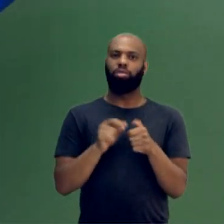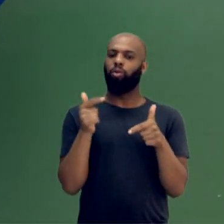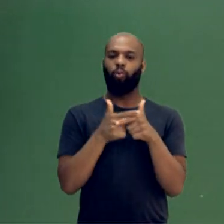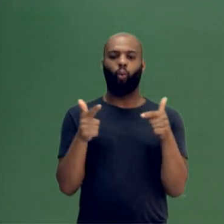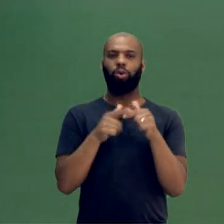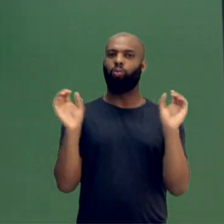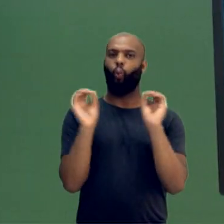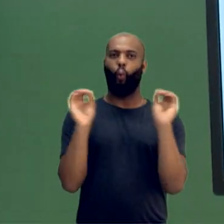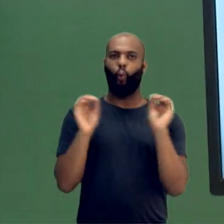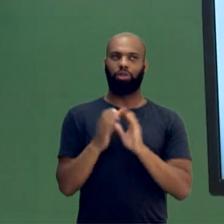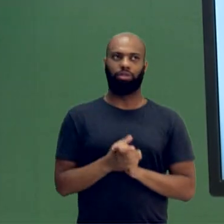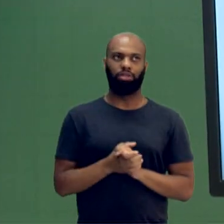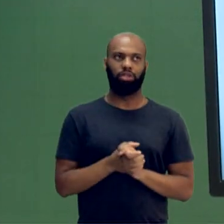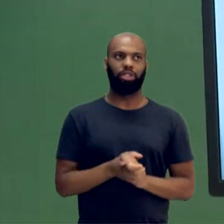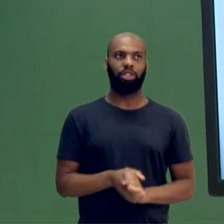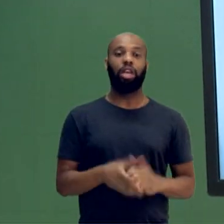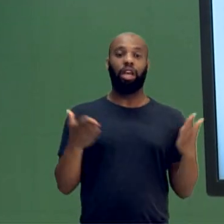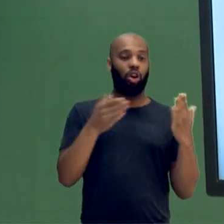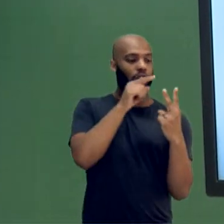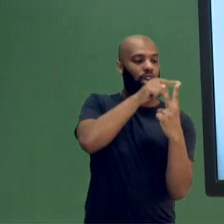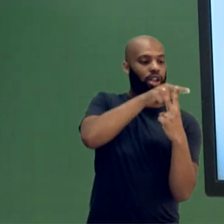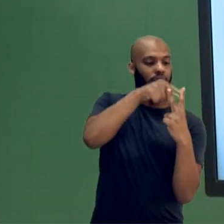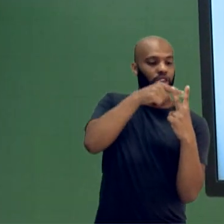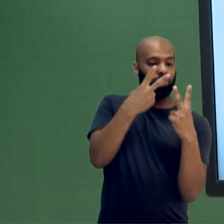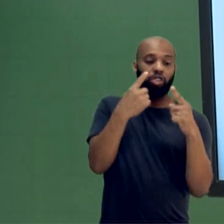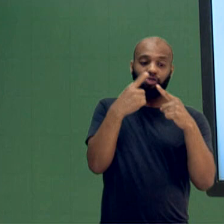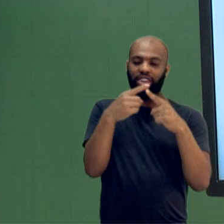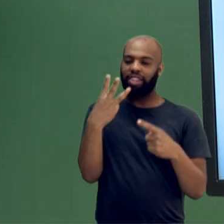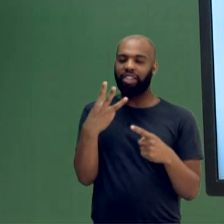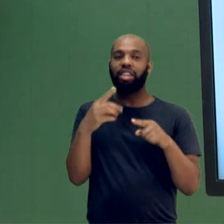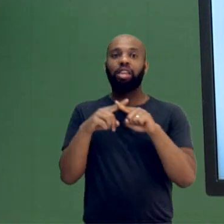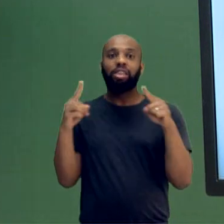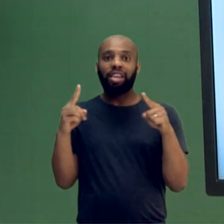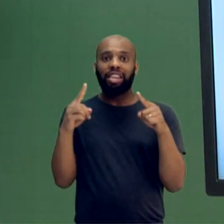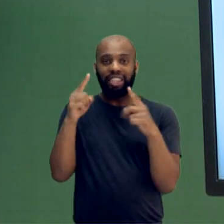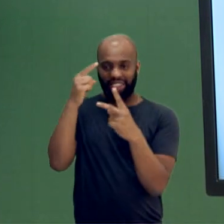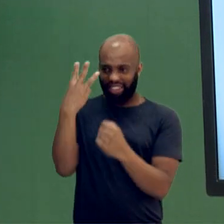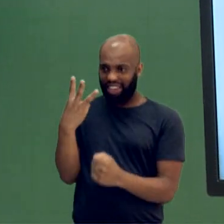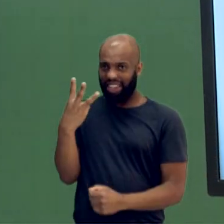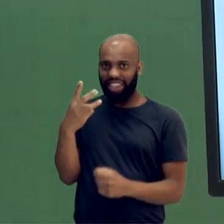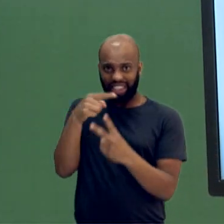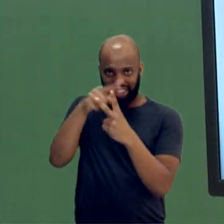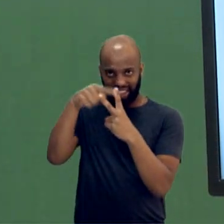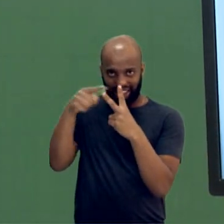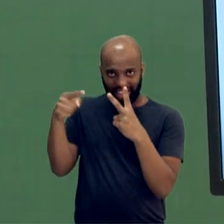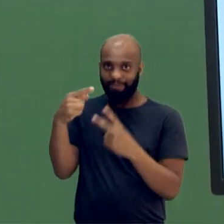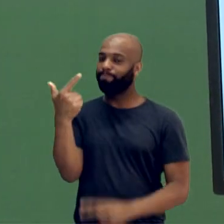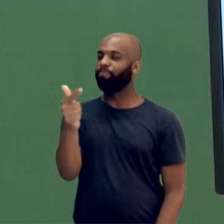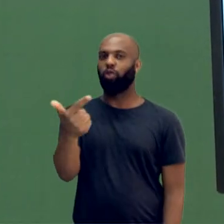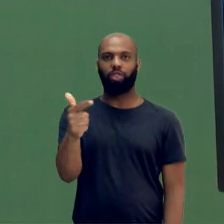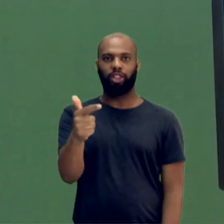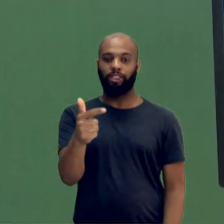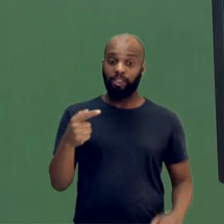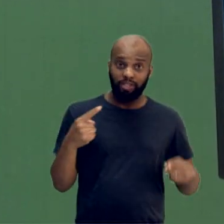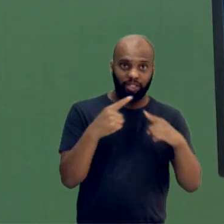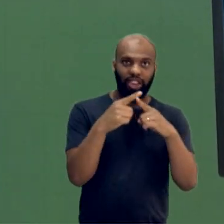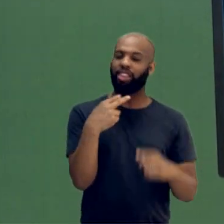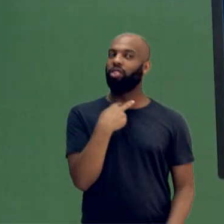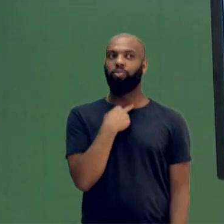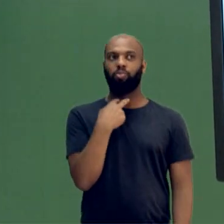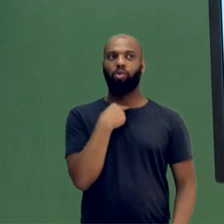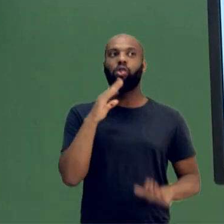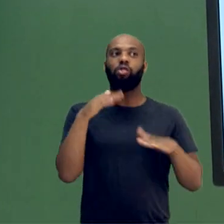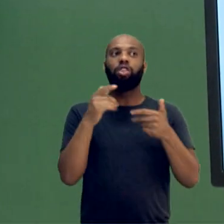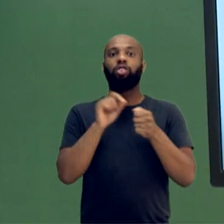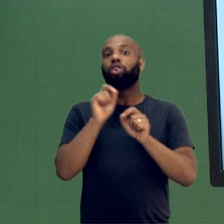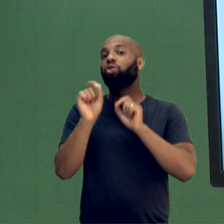Veja, então eu tenho a raiz de 2 vezes 3, mas o 3 não tem raiz. Não pode multiplicar direto aqui com o 2. O